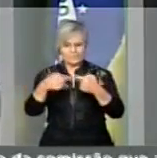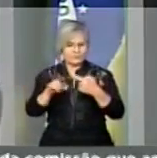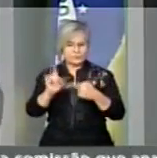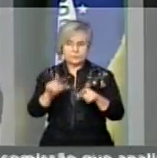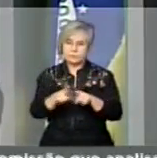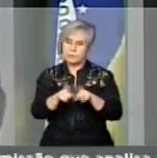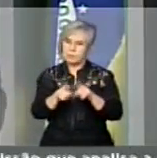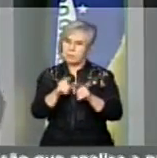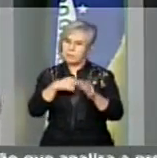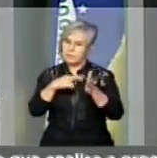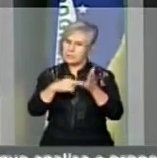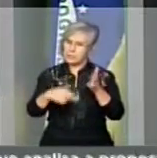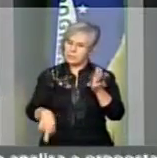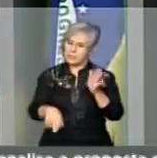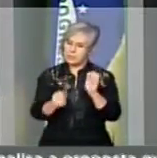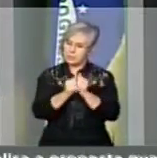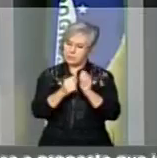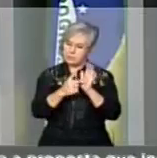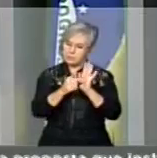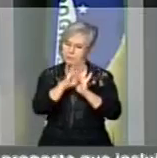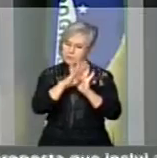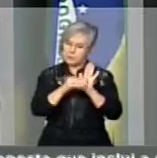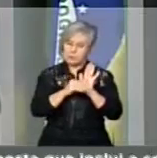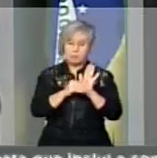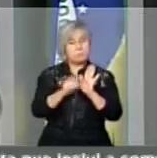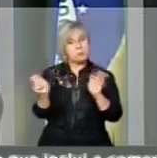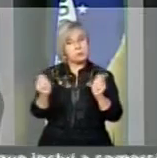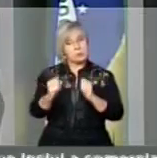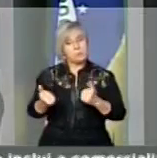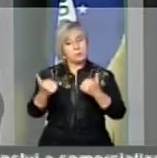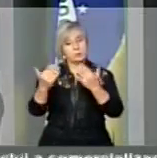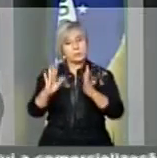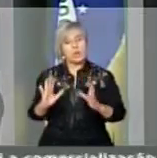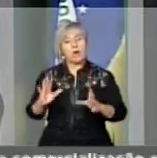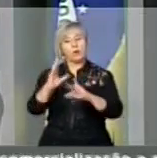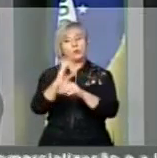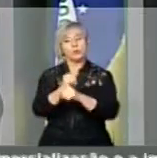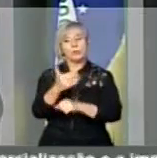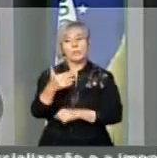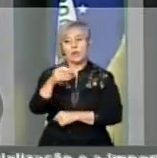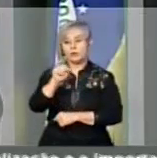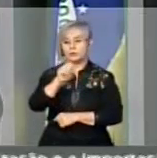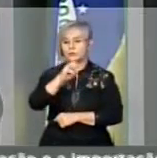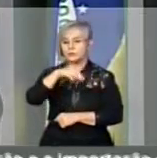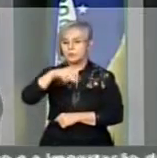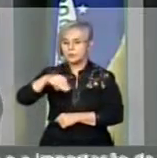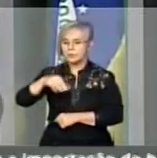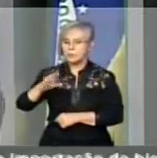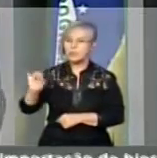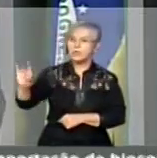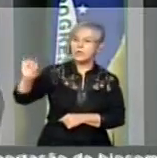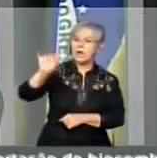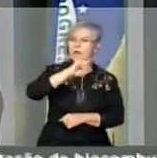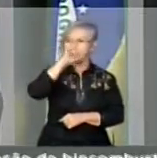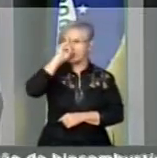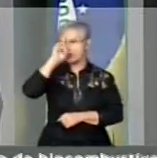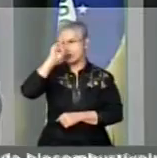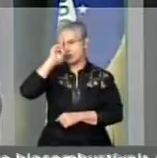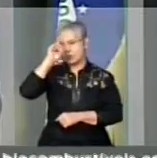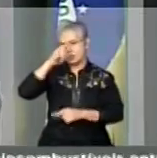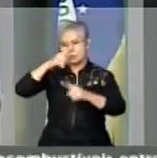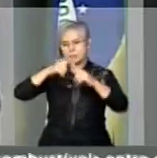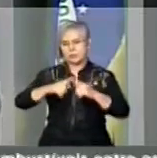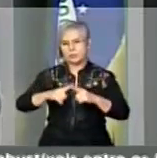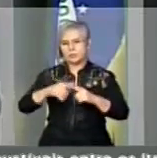redação preconizada pela presente emenda, seria fornecido no total de 18 minutos para cada dia de competição, distribuídos em